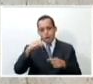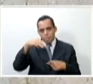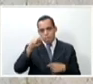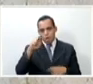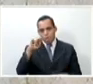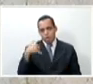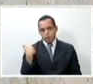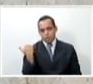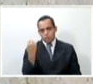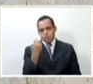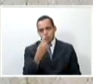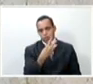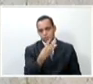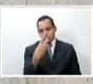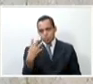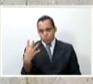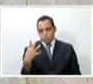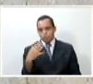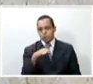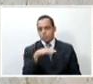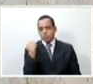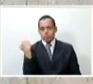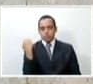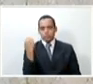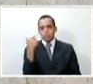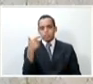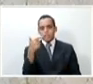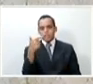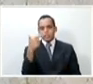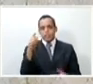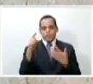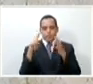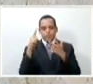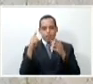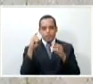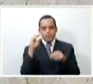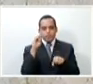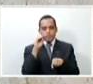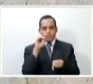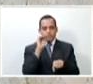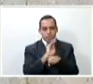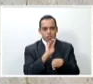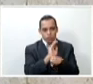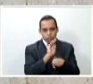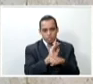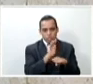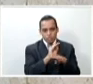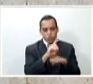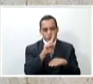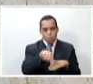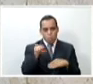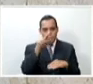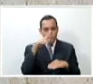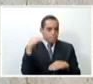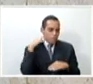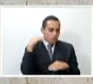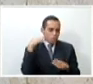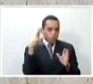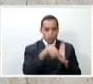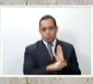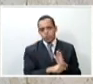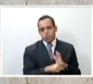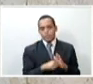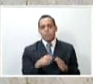34 anos, morto no dia 7 de fevereiro ao tentar impedir um roubo a banco. Soldado Daniel Pinto de Souza, morto com 8 tiros